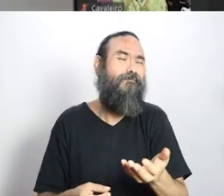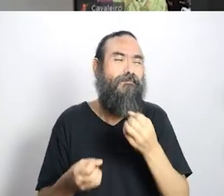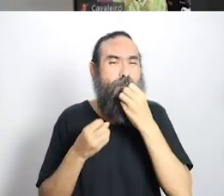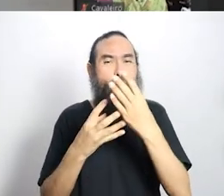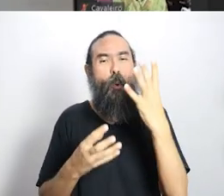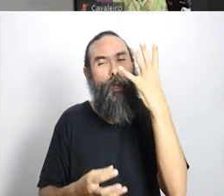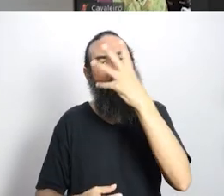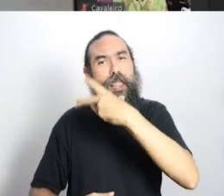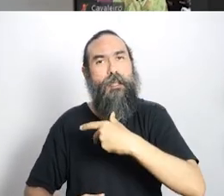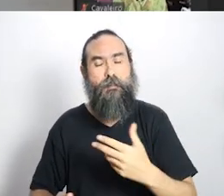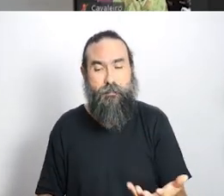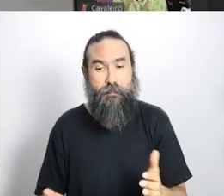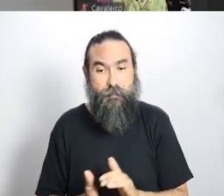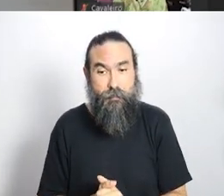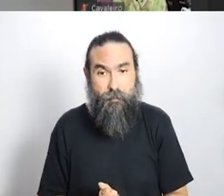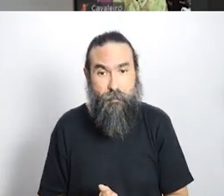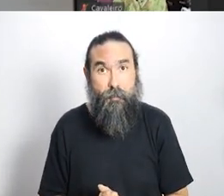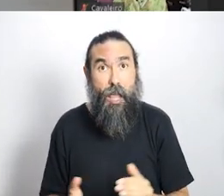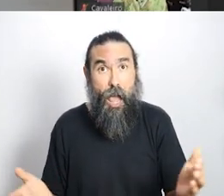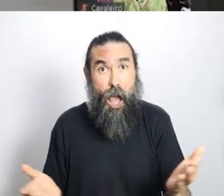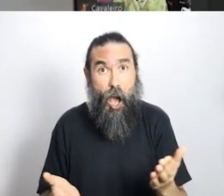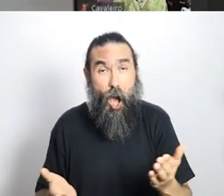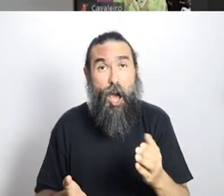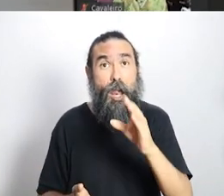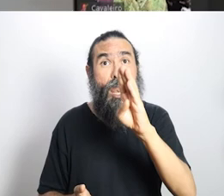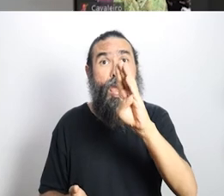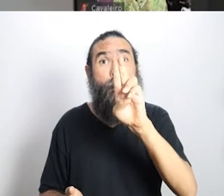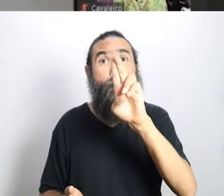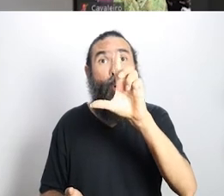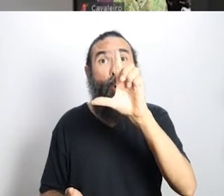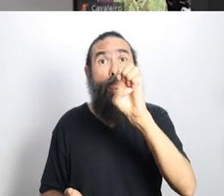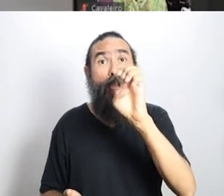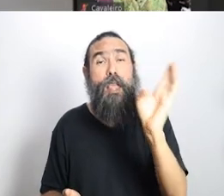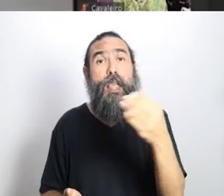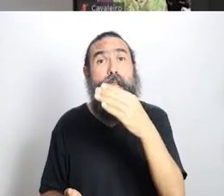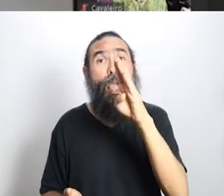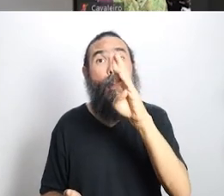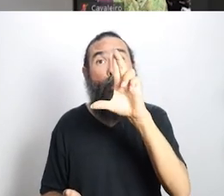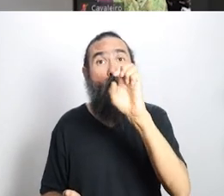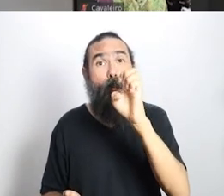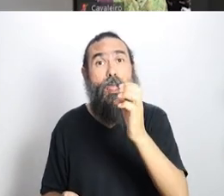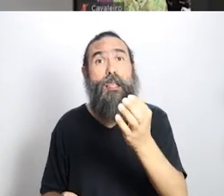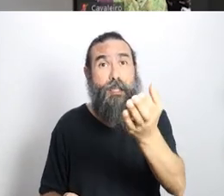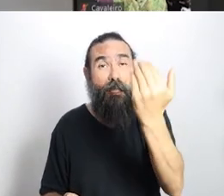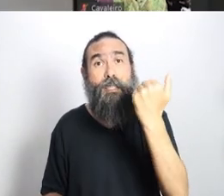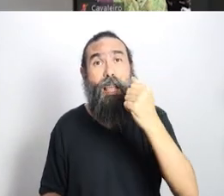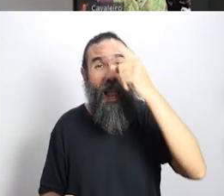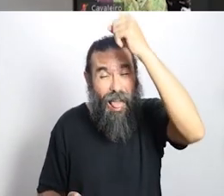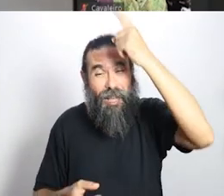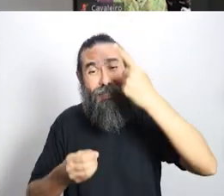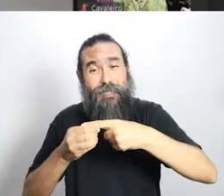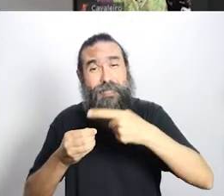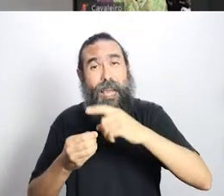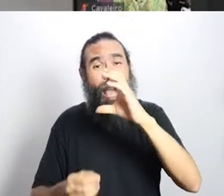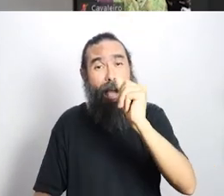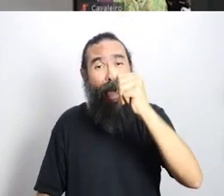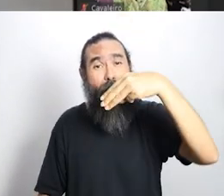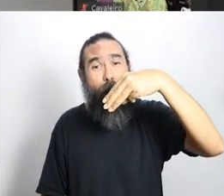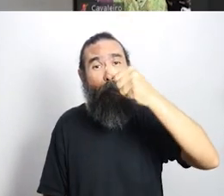faz o seguinte. Agora é Buli-Buli. Buli-Buli vai se despedir lá de